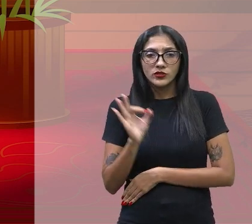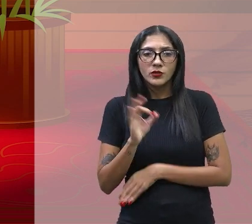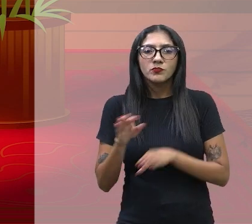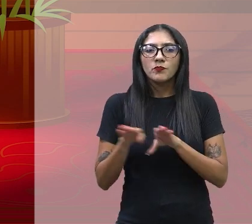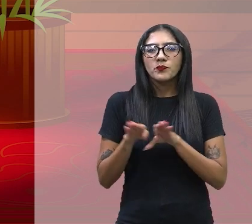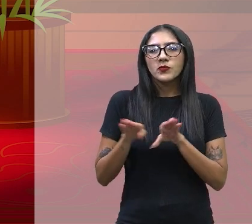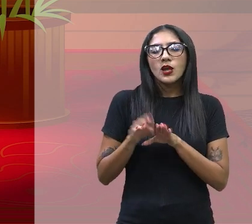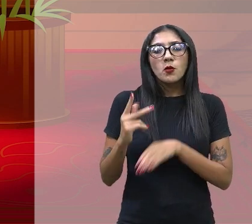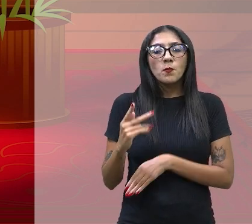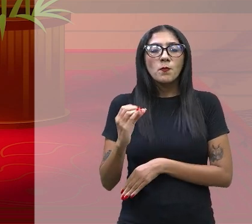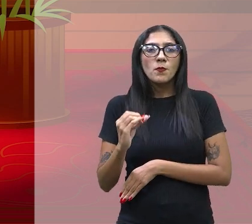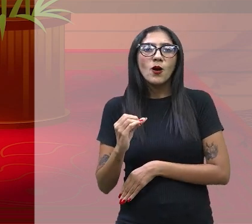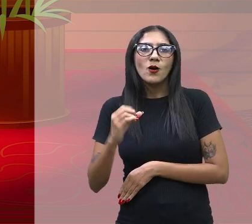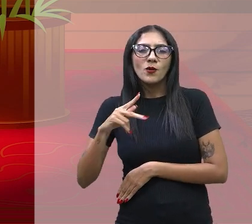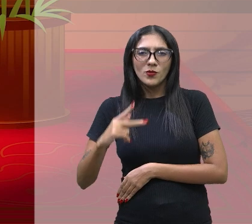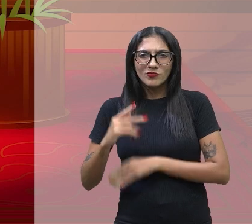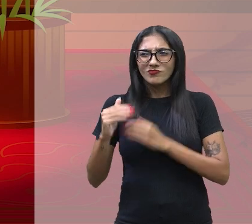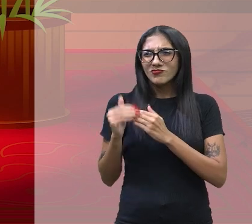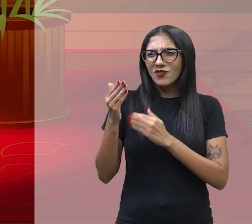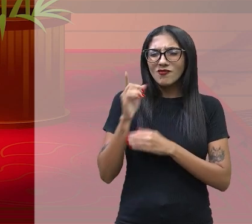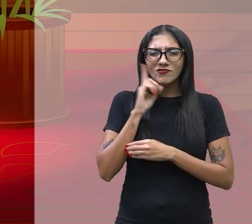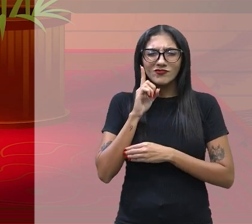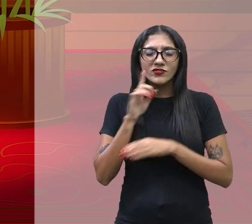pop internacional, com